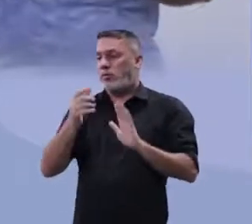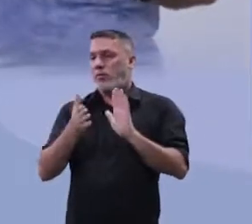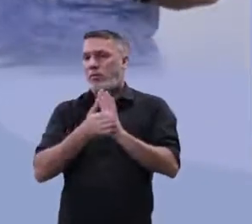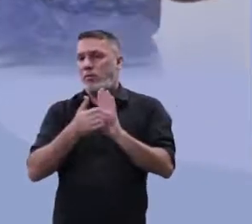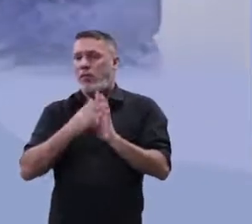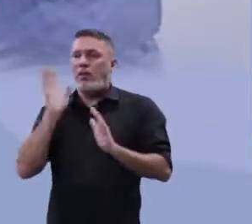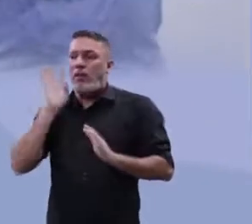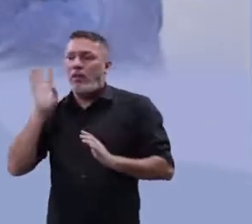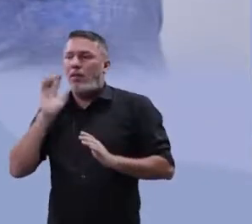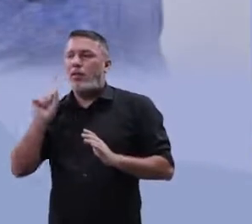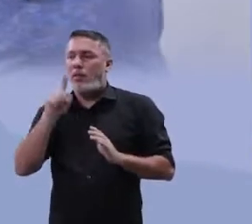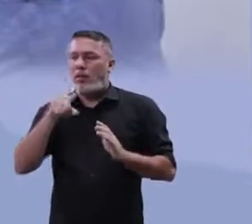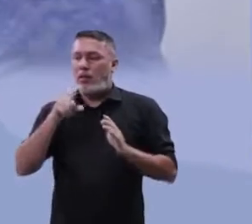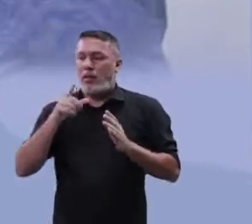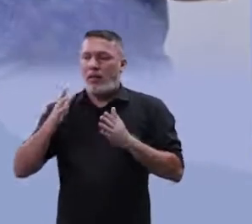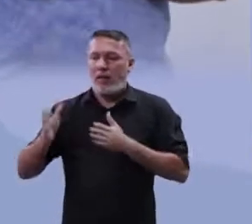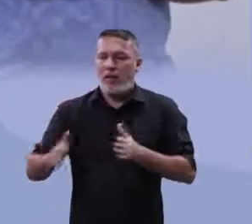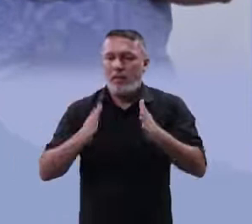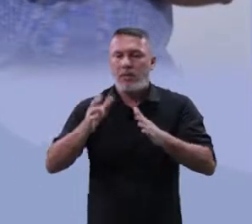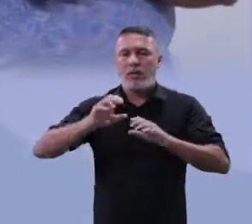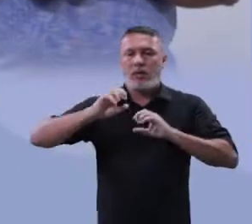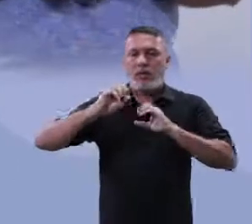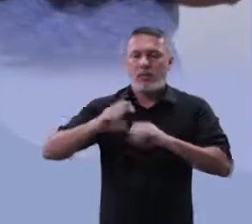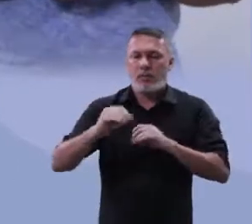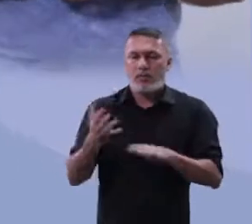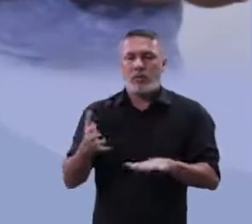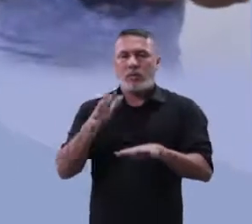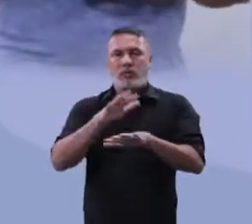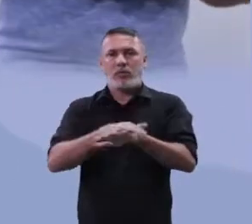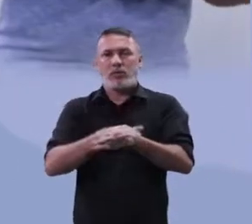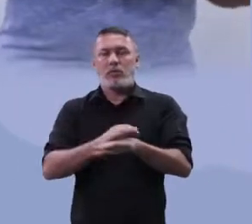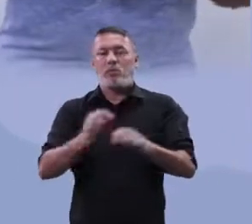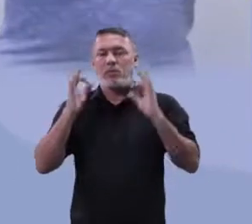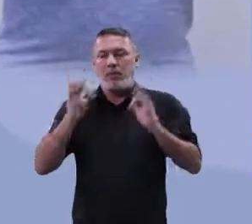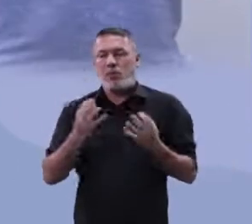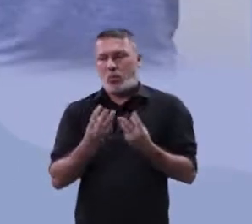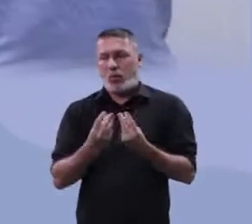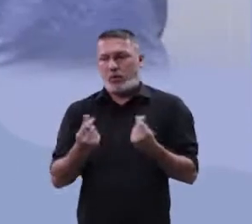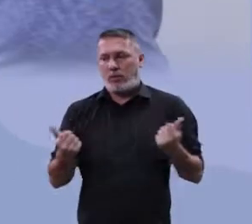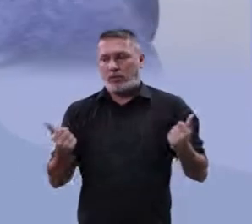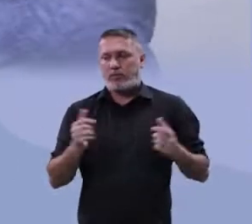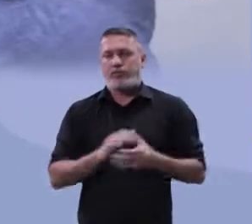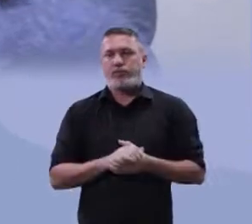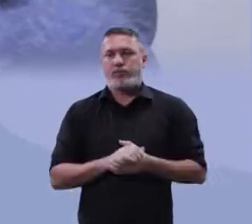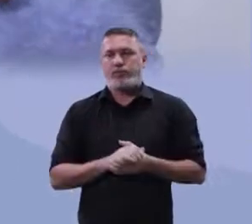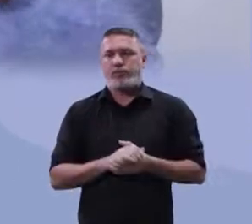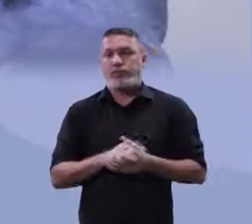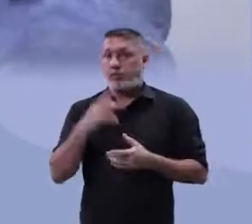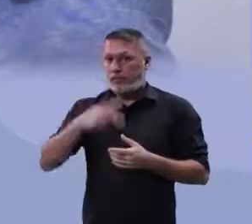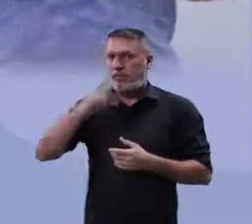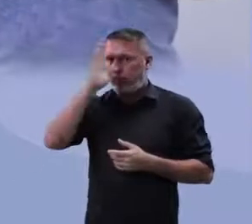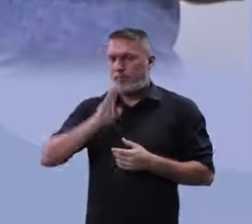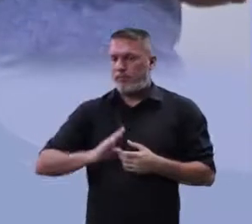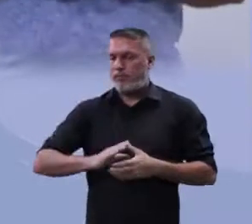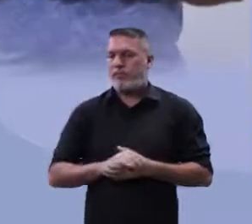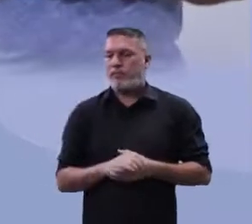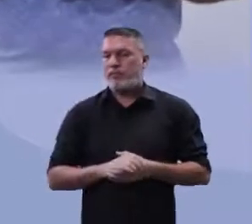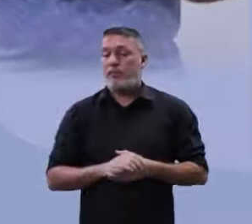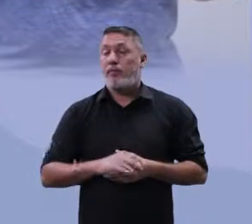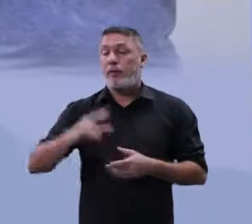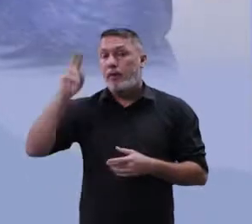muito bacana, que é Caminhos para uma Educação Inclusiva de Qualidade no